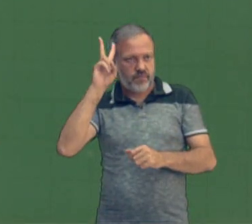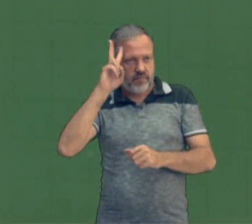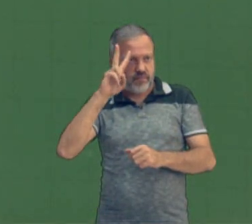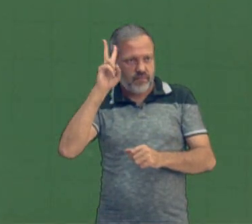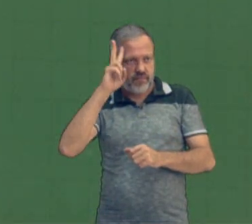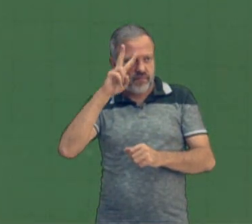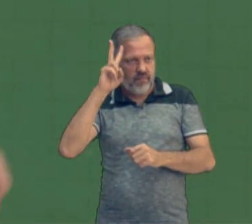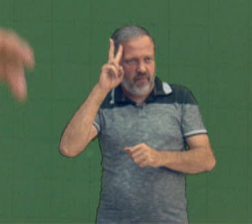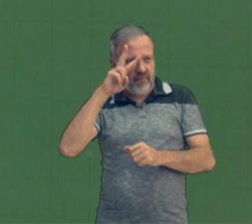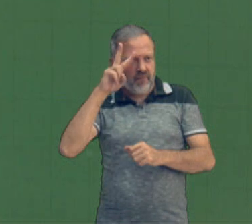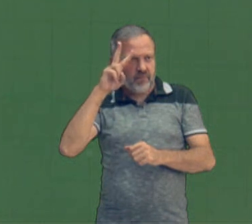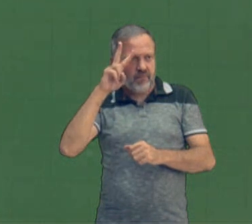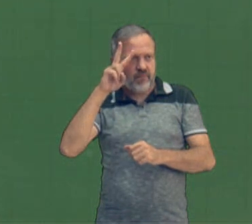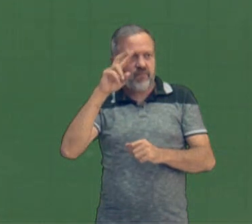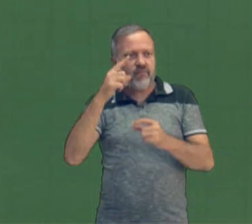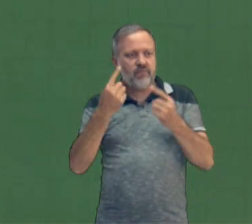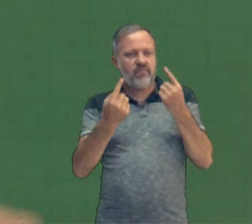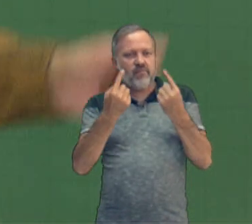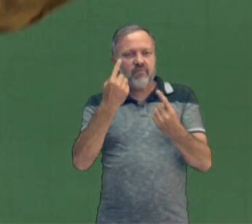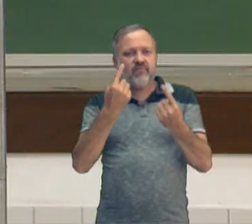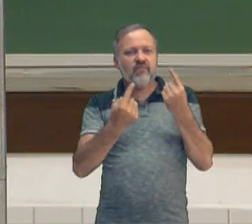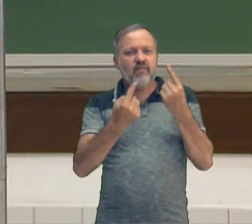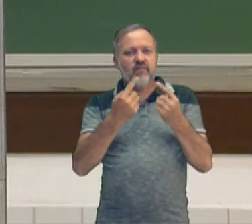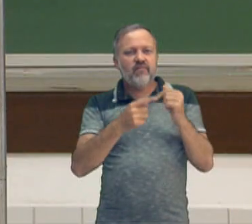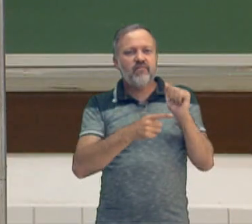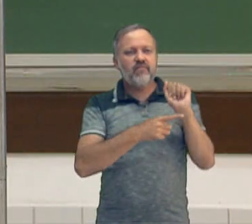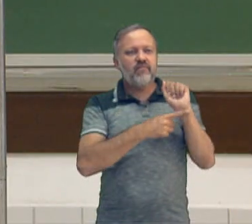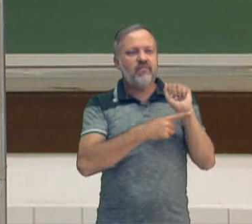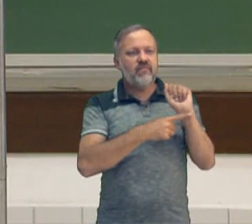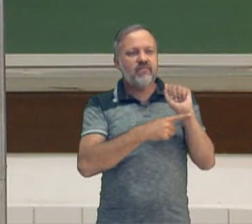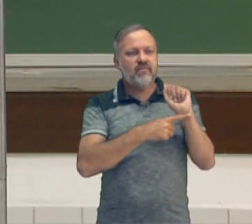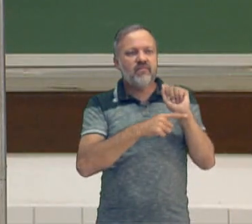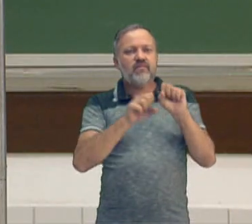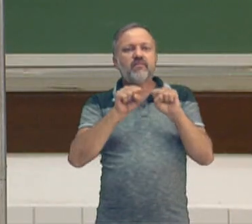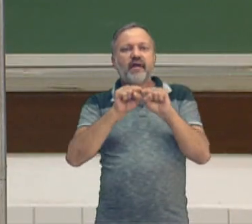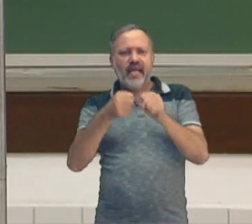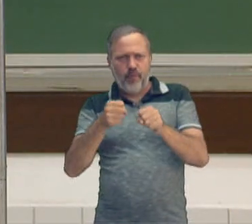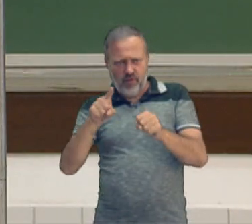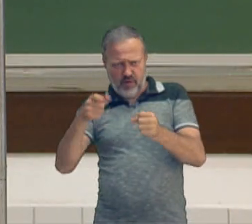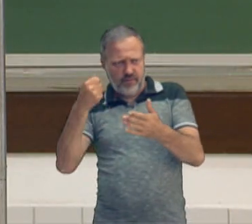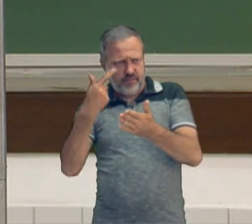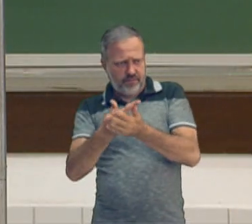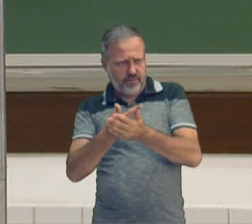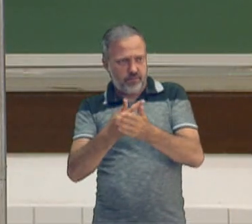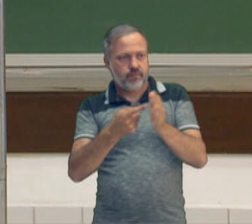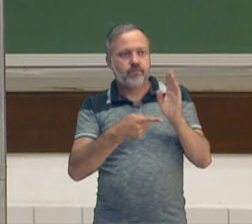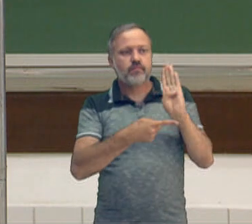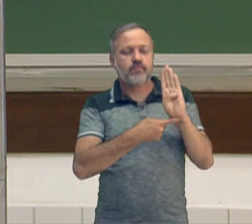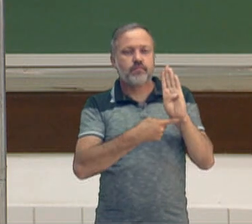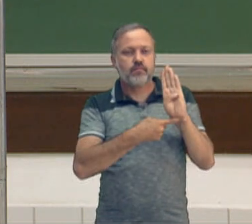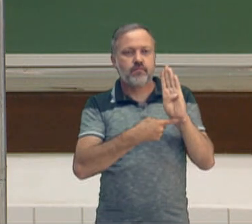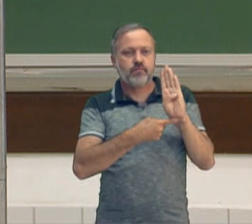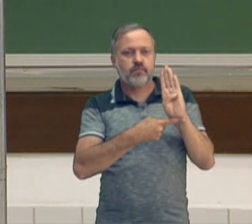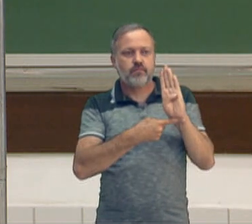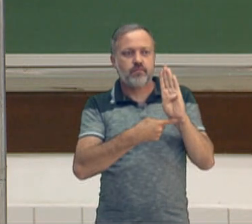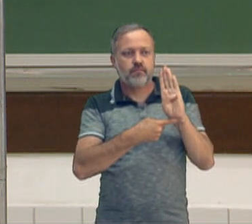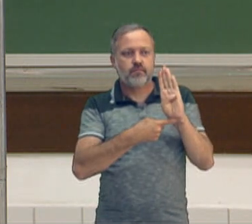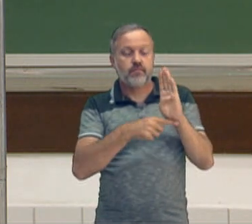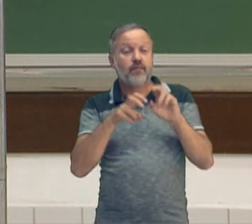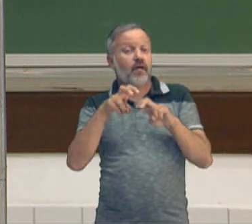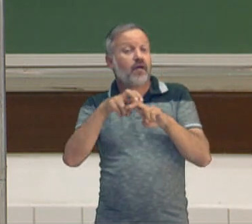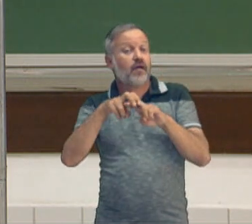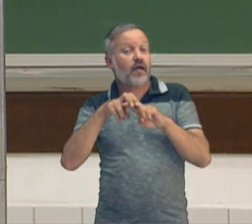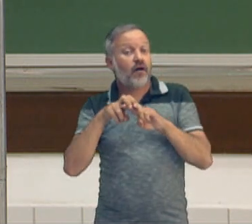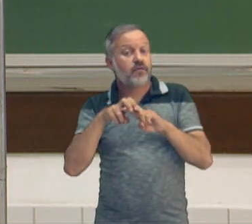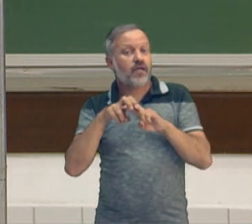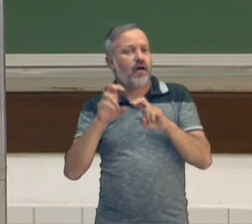de uma lei universal. Qual seria ela? Letra A, quebrou, pagou. Letra B, causa e